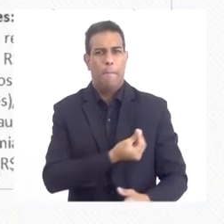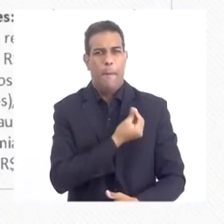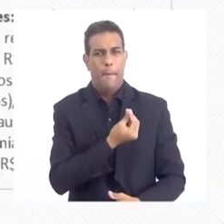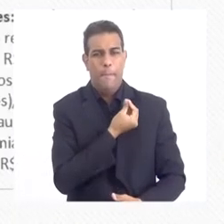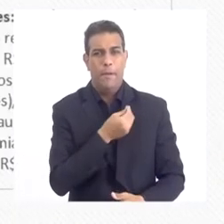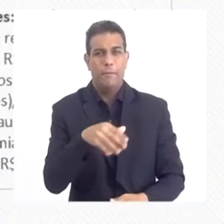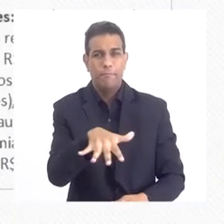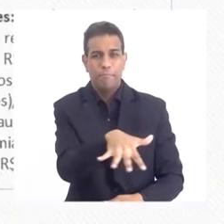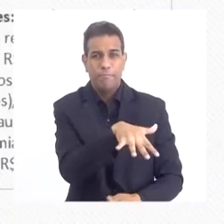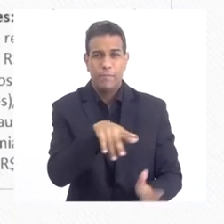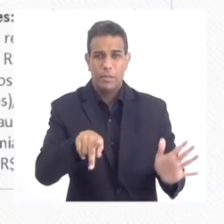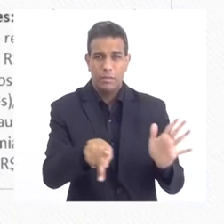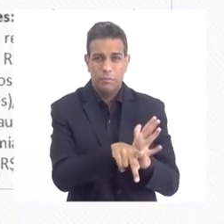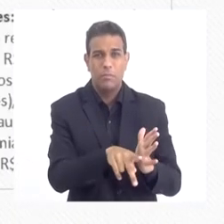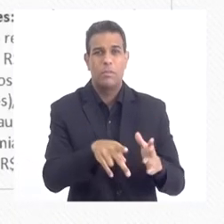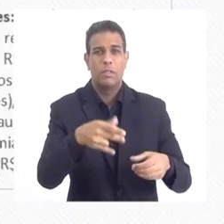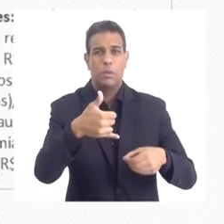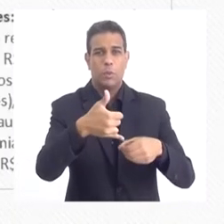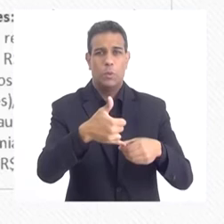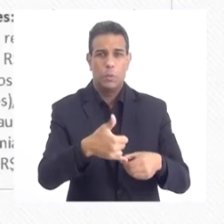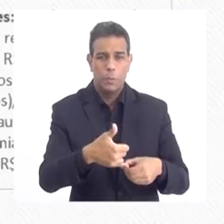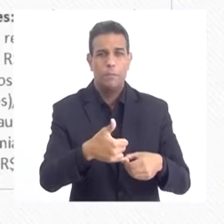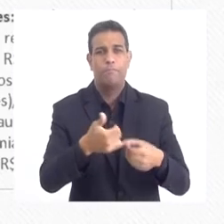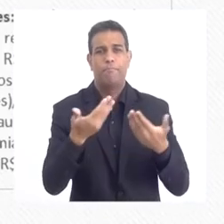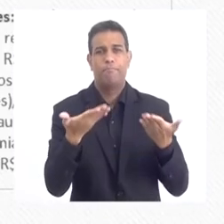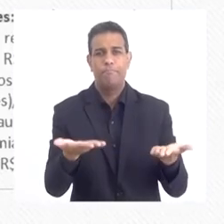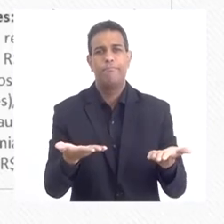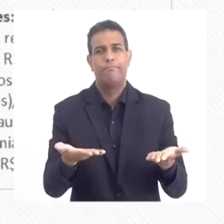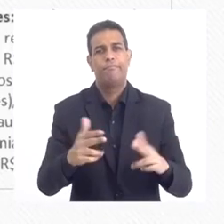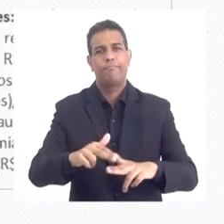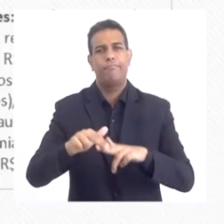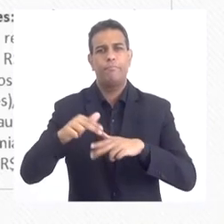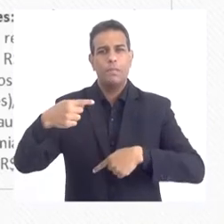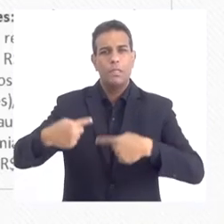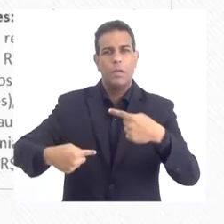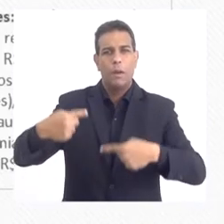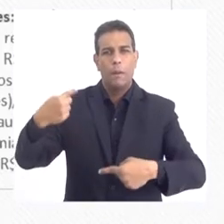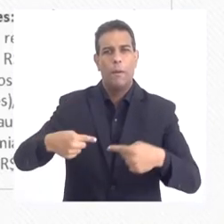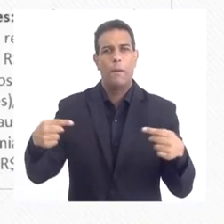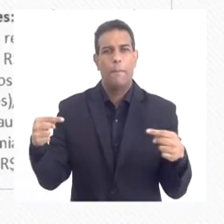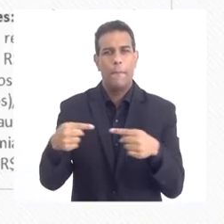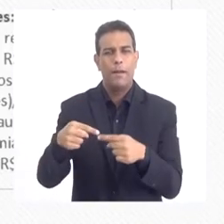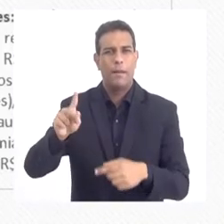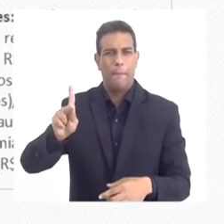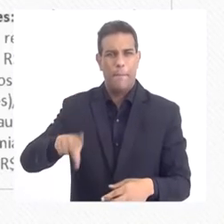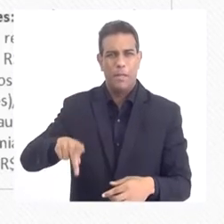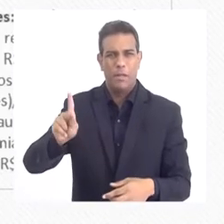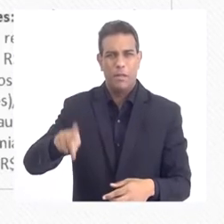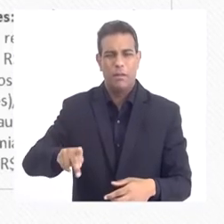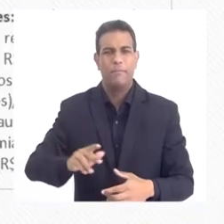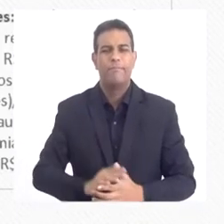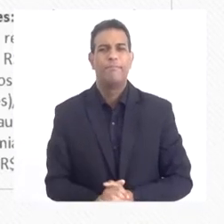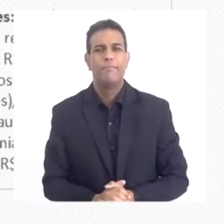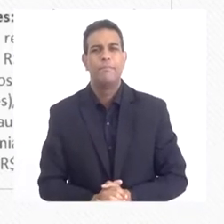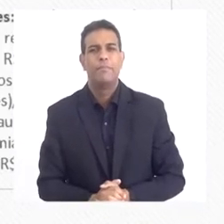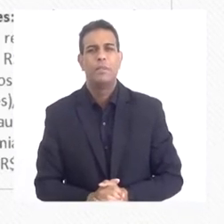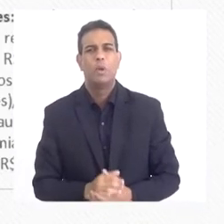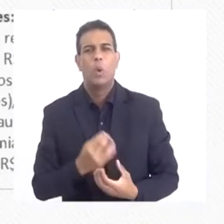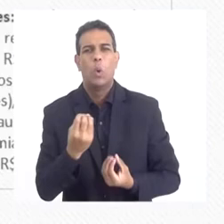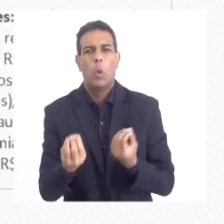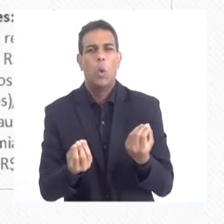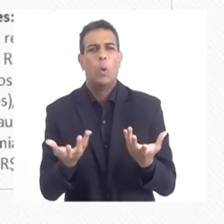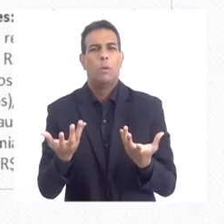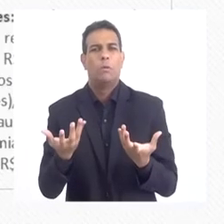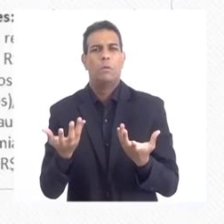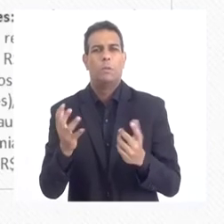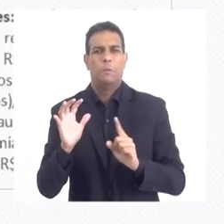dos combustíveis mesmo, e obviamente por conta da política de preço da Petrobras, vem influenciando o preço